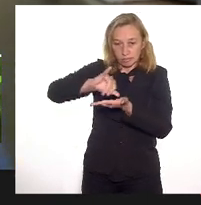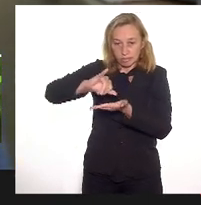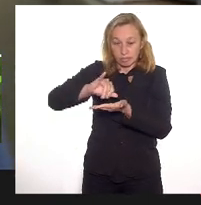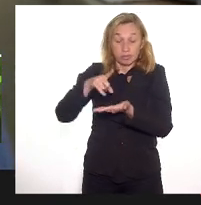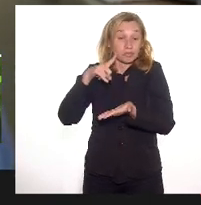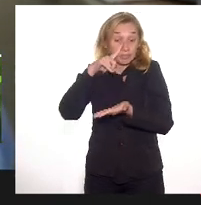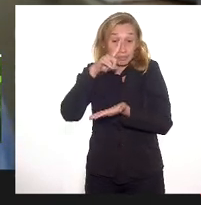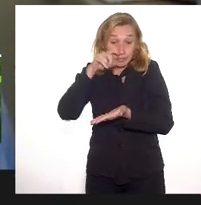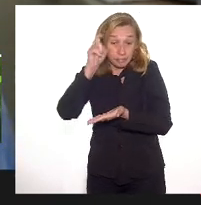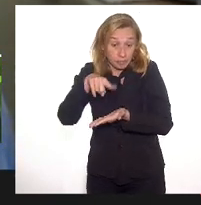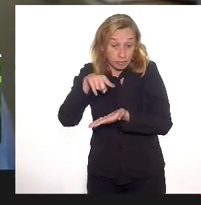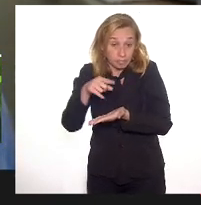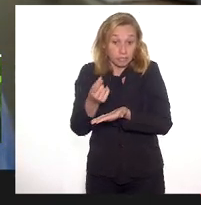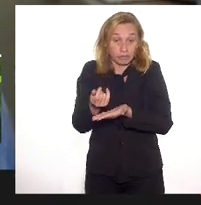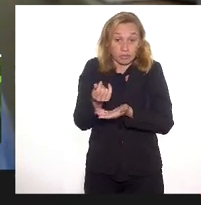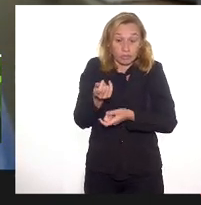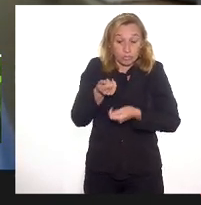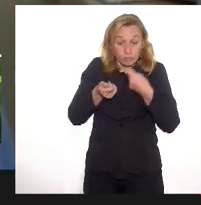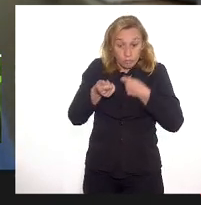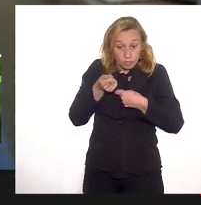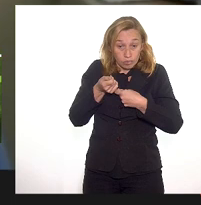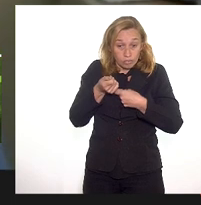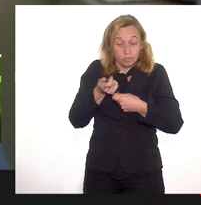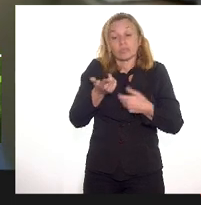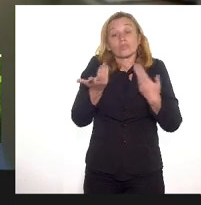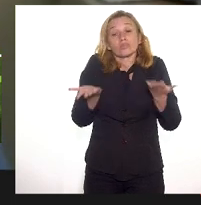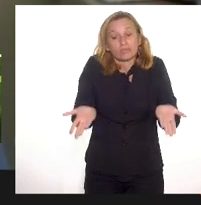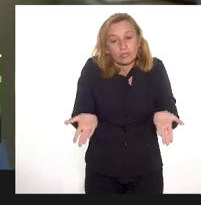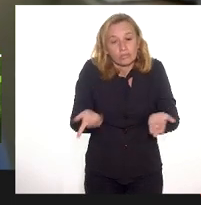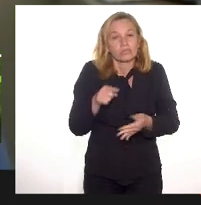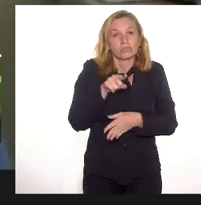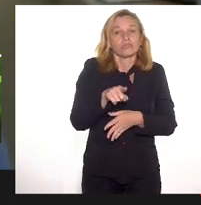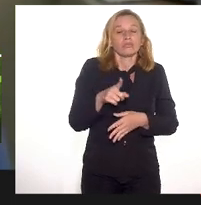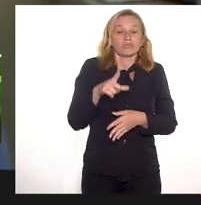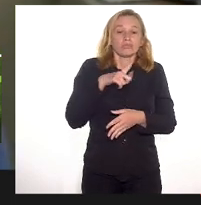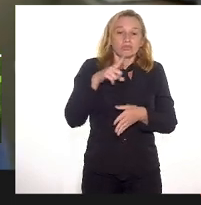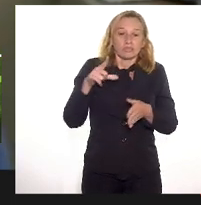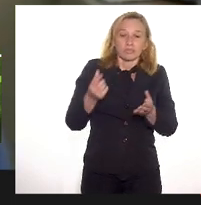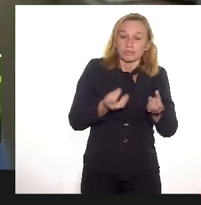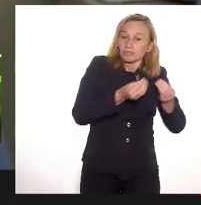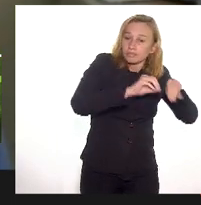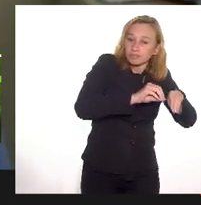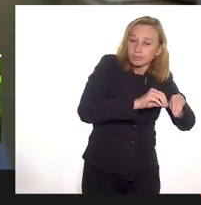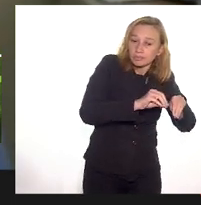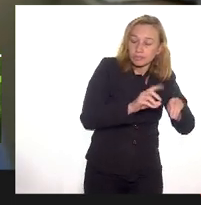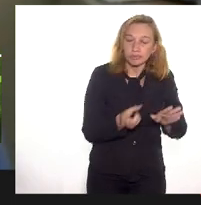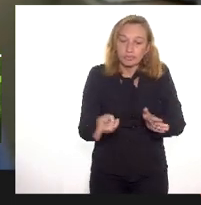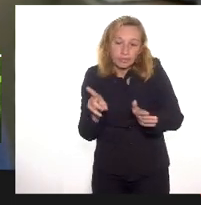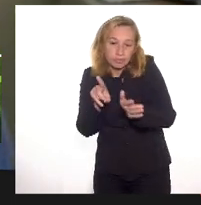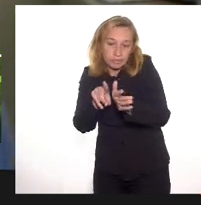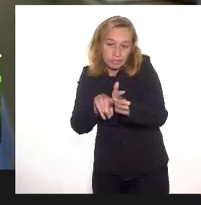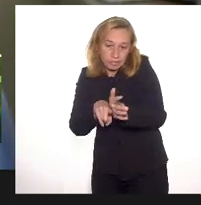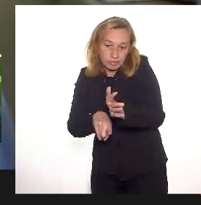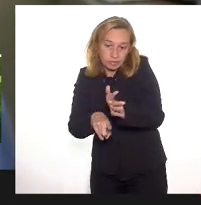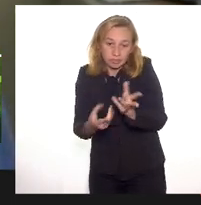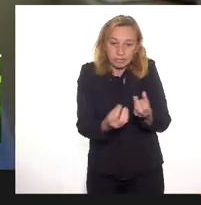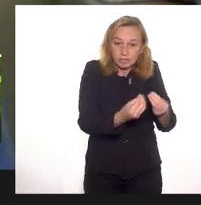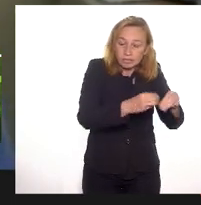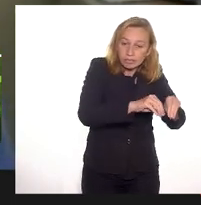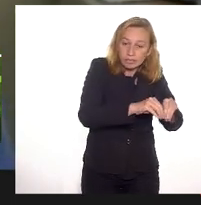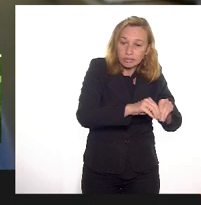risco é o lucro. Então, quando você tem prejuízo e você abate o prejuízo,